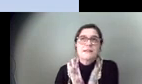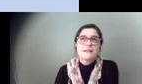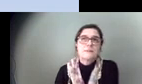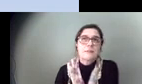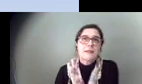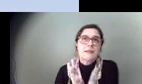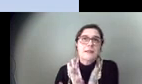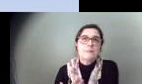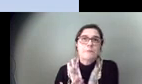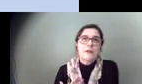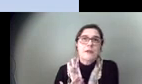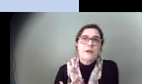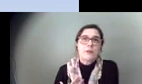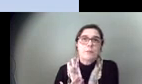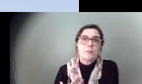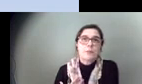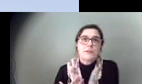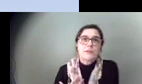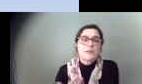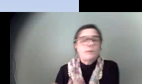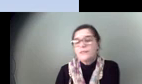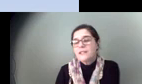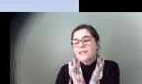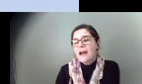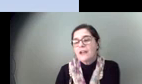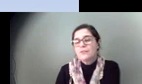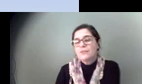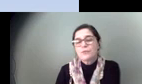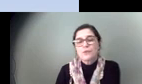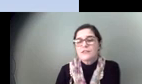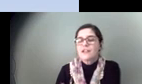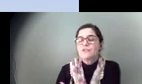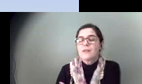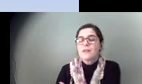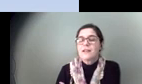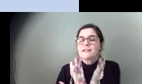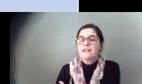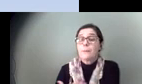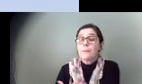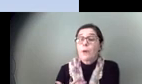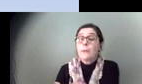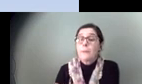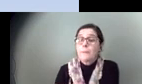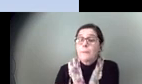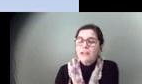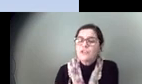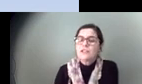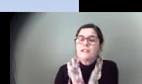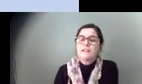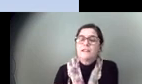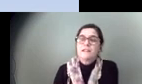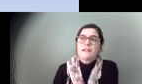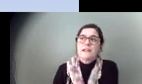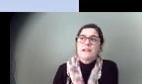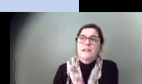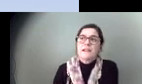para essa disciplina por ter uma afinidade, por gostar demais, né? E a própria